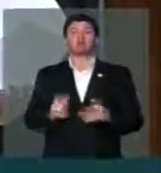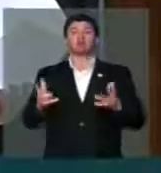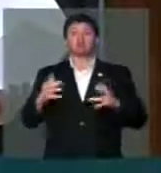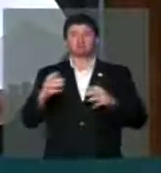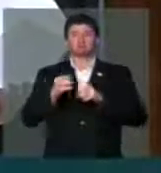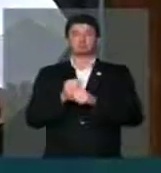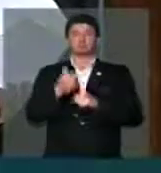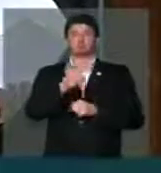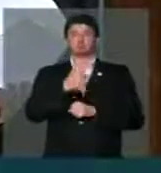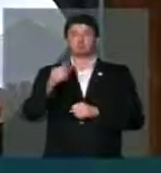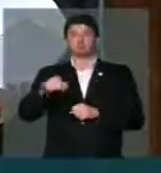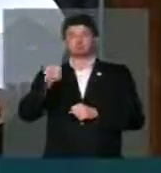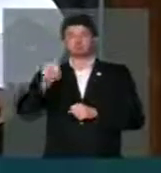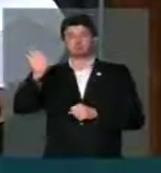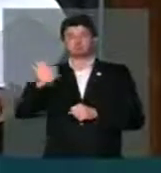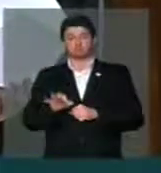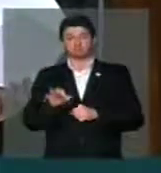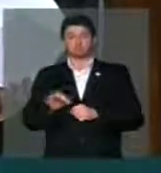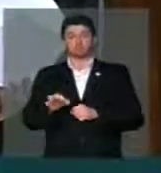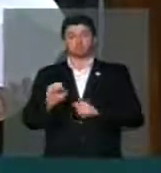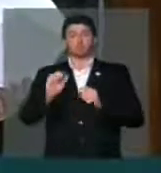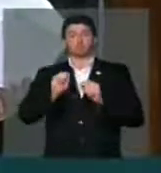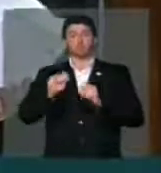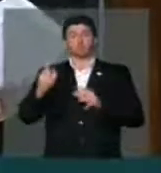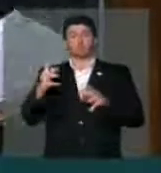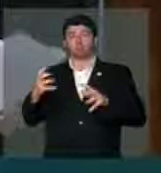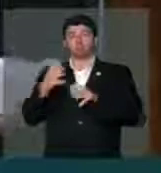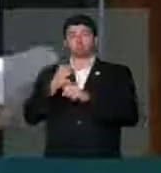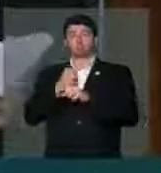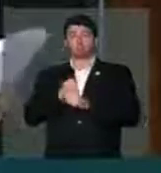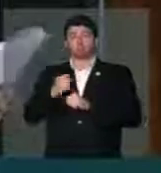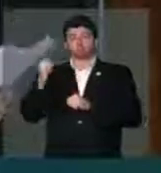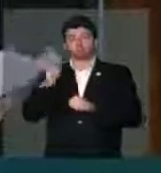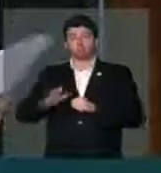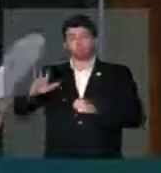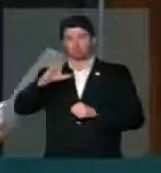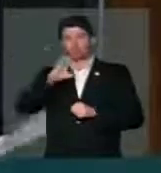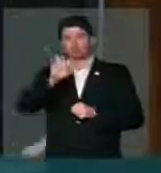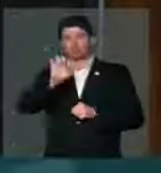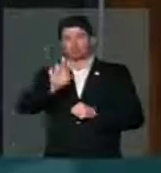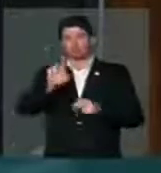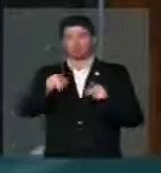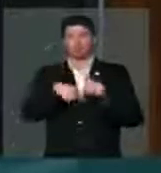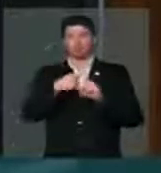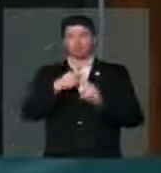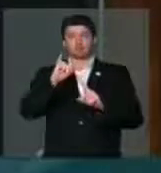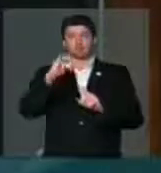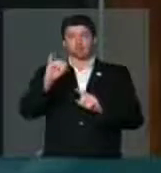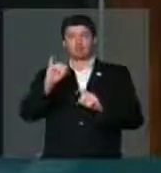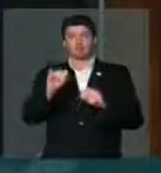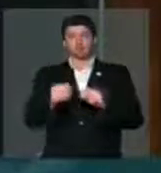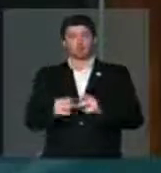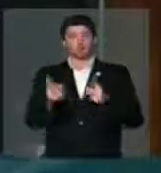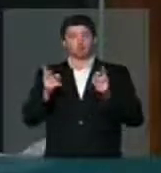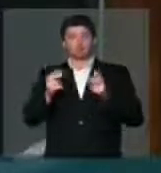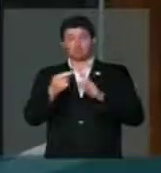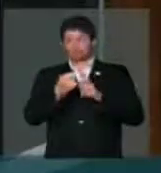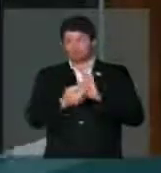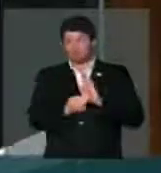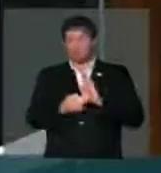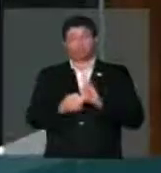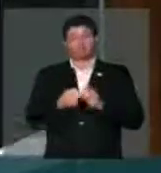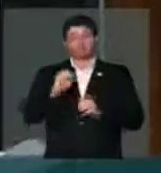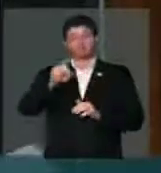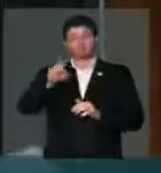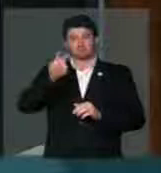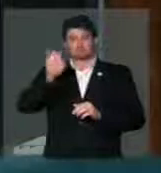contar com 22,5% do que foi arrecadado com imposto de renda e IPI, na mesma procedimento,